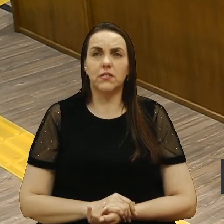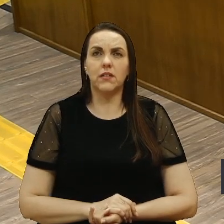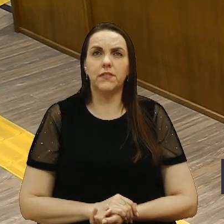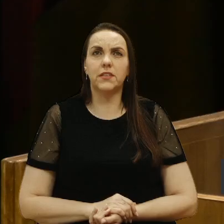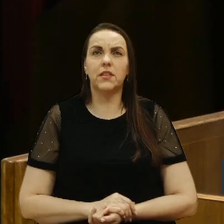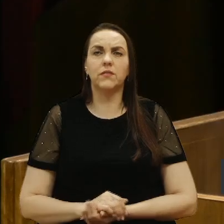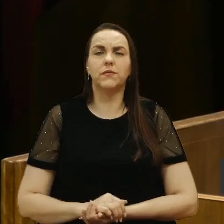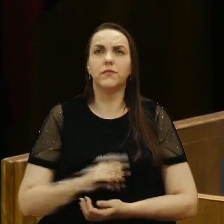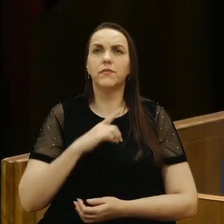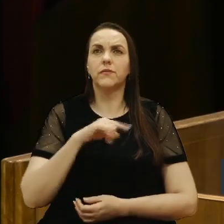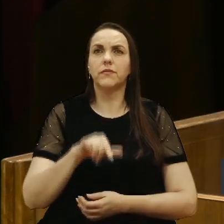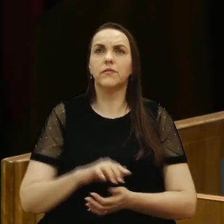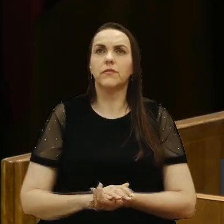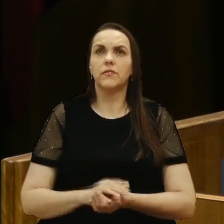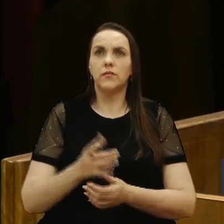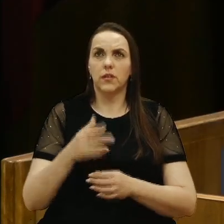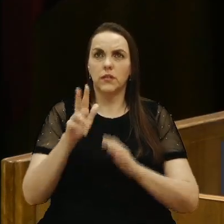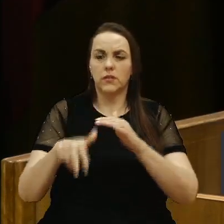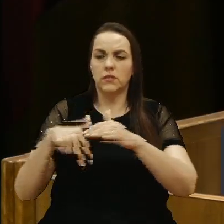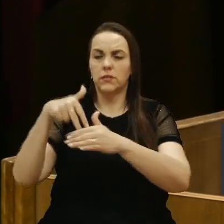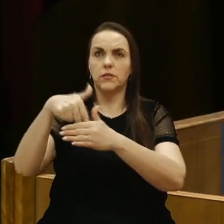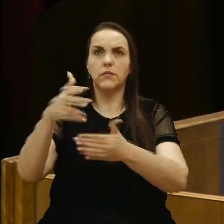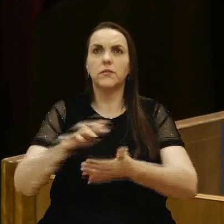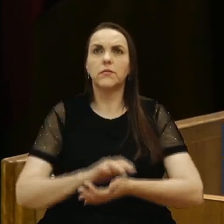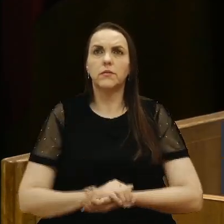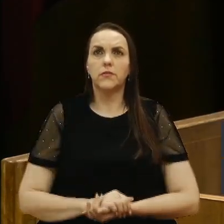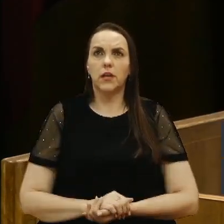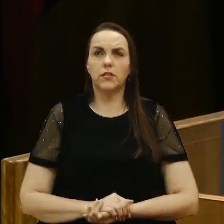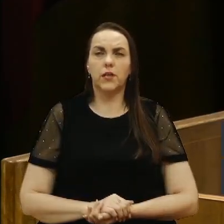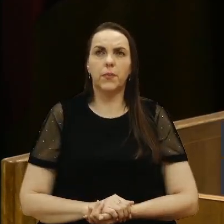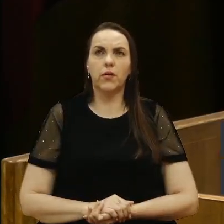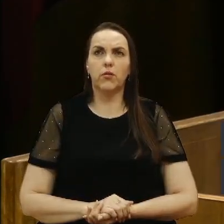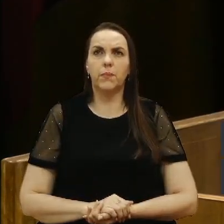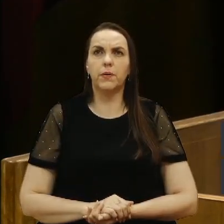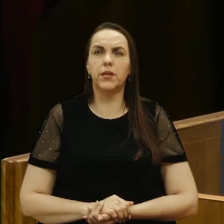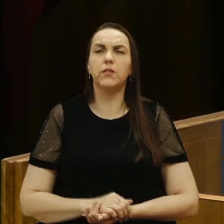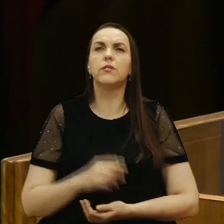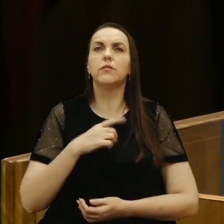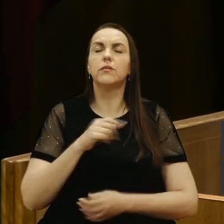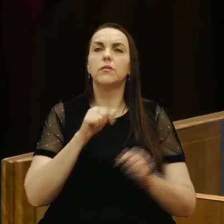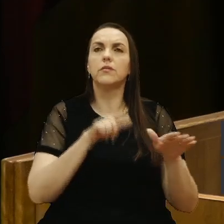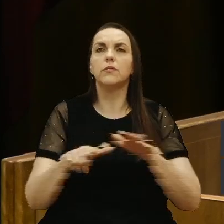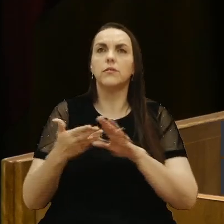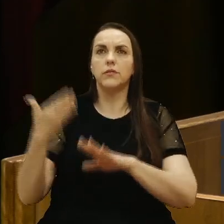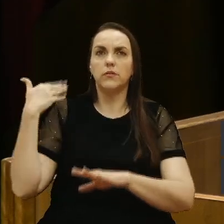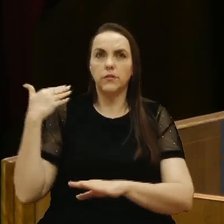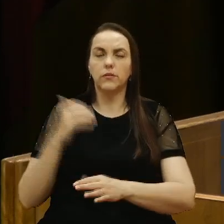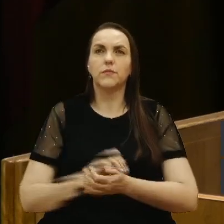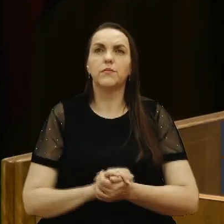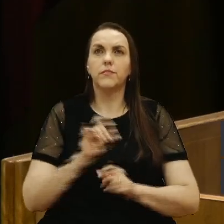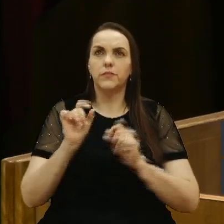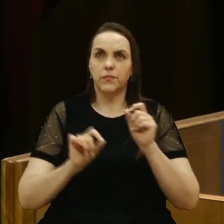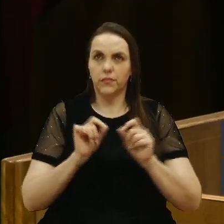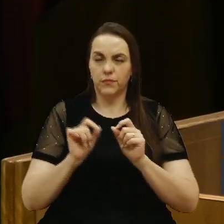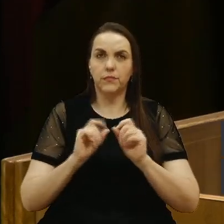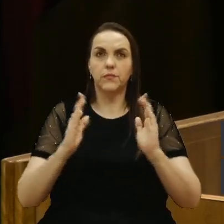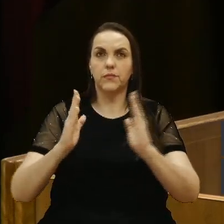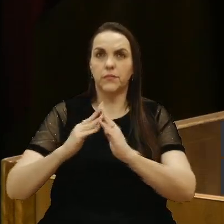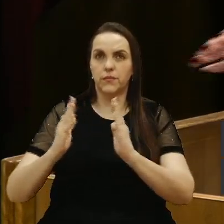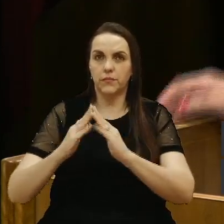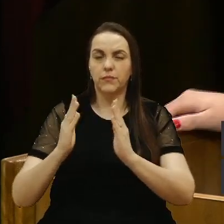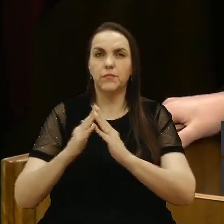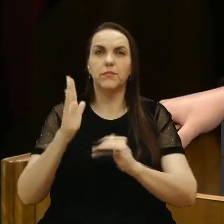muito breve aqui nessa tribuna, ainda na semana passada, em relação à questão das casas que